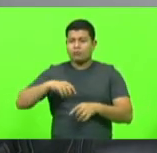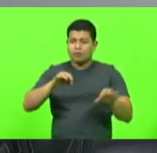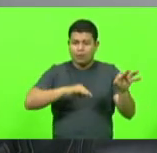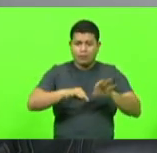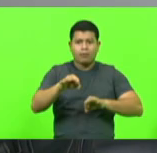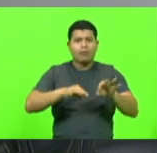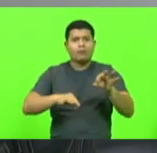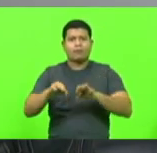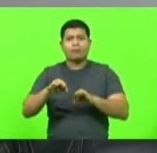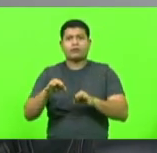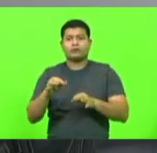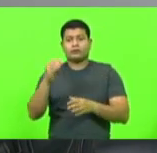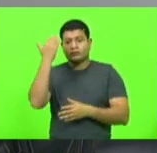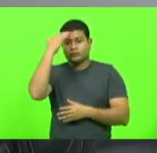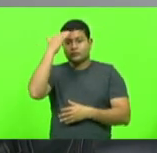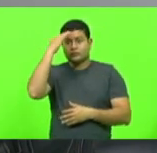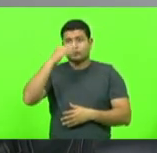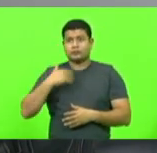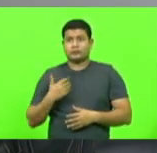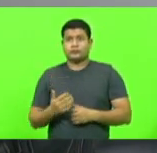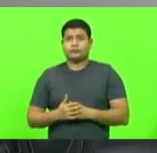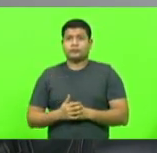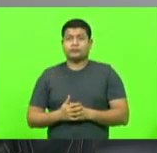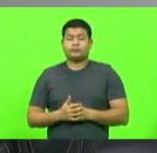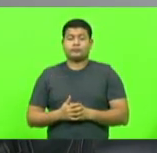em sendo assim, eu